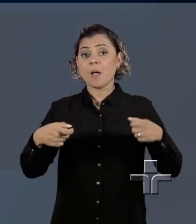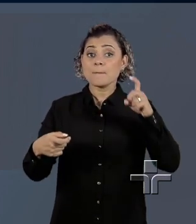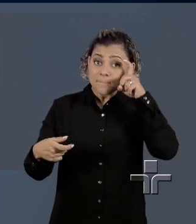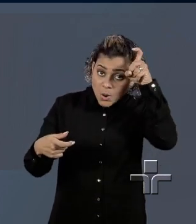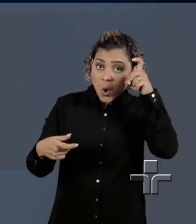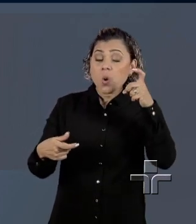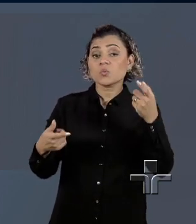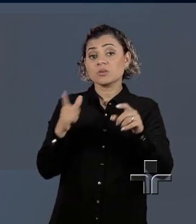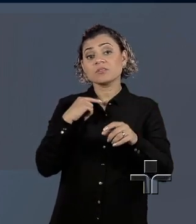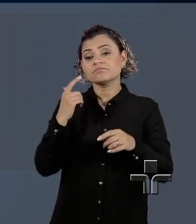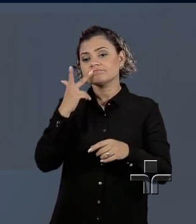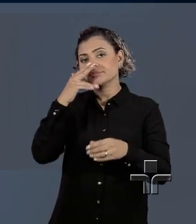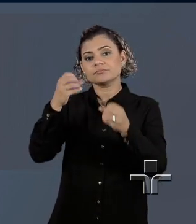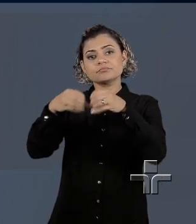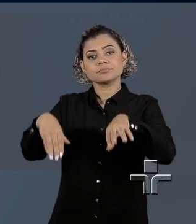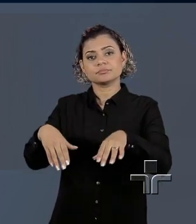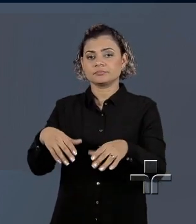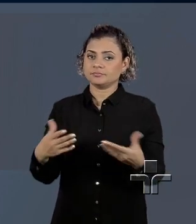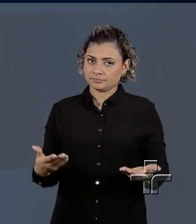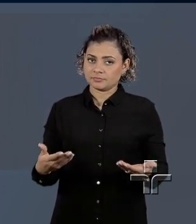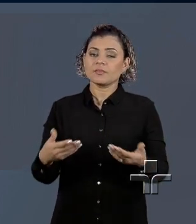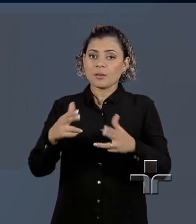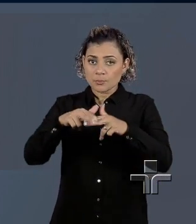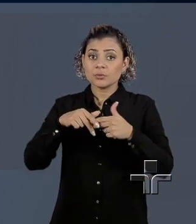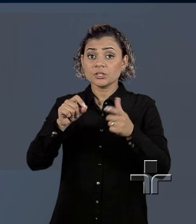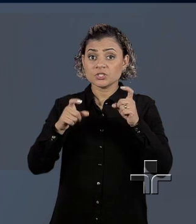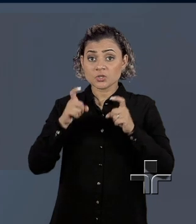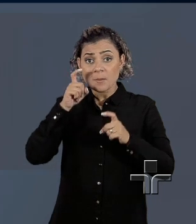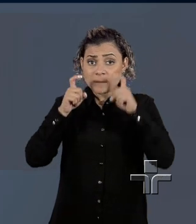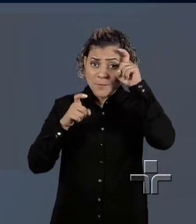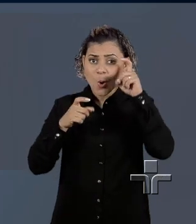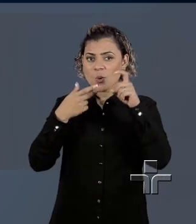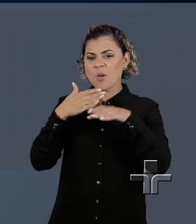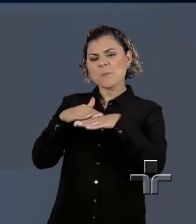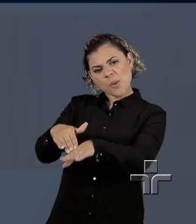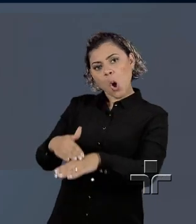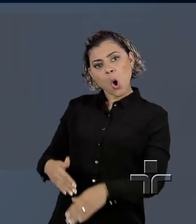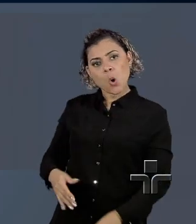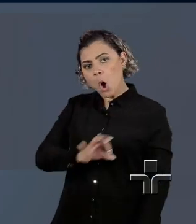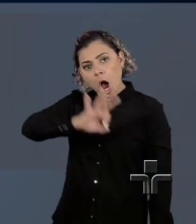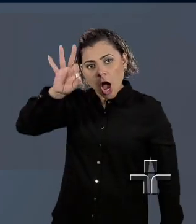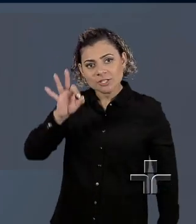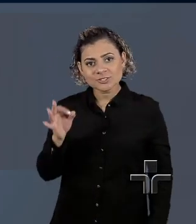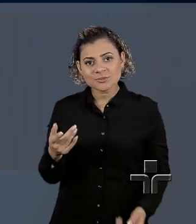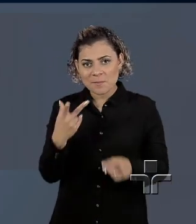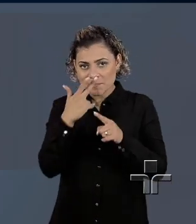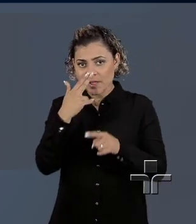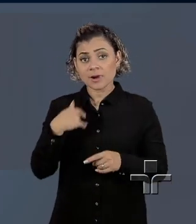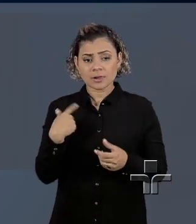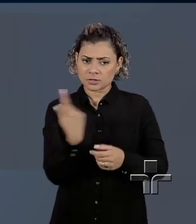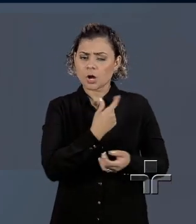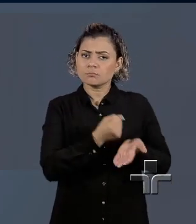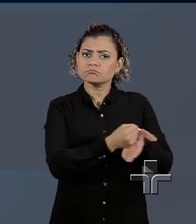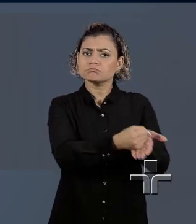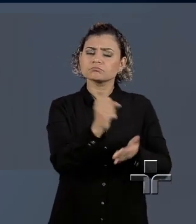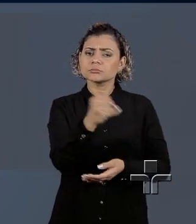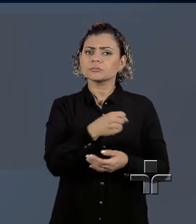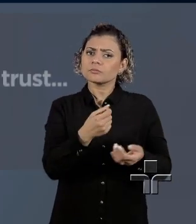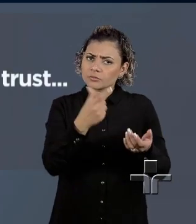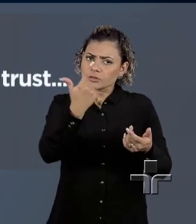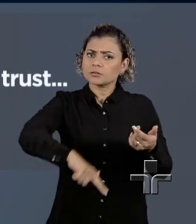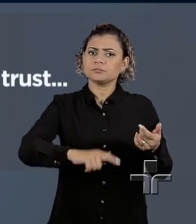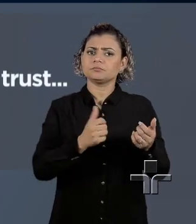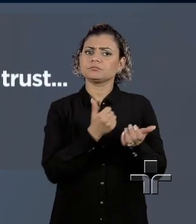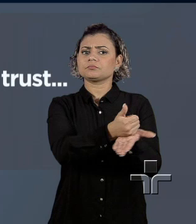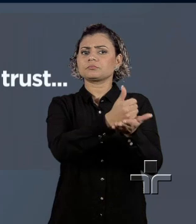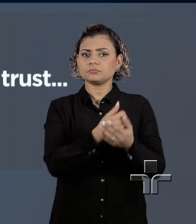e viu que se queimou. E o tom da resposta do Moro depois foi ótimo. Disse para contarmos com ele para o que precisarmos, mais uma vez.